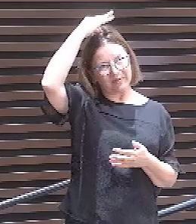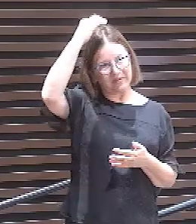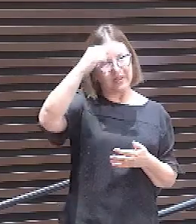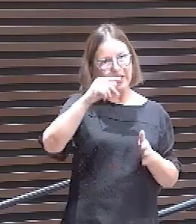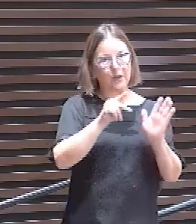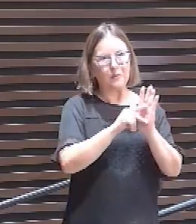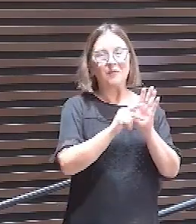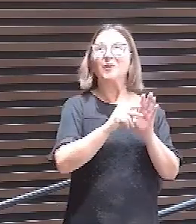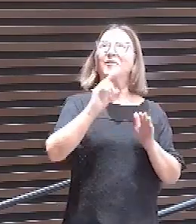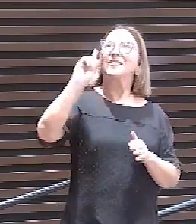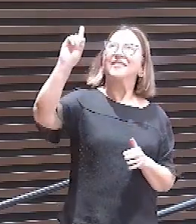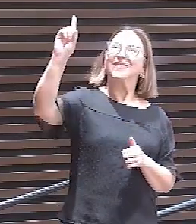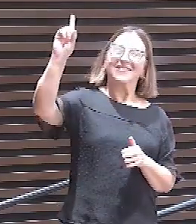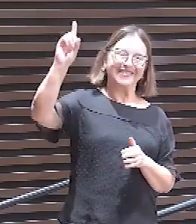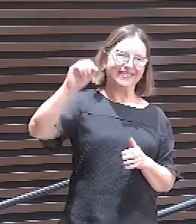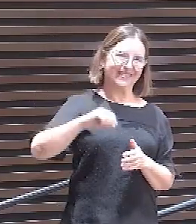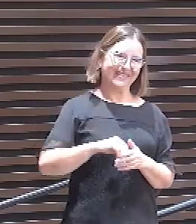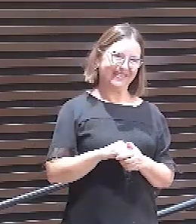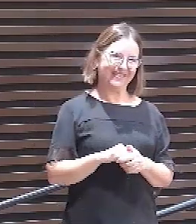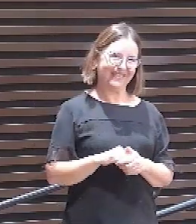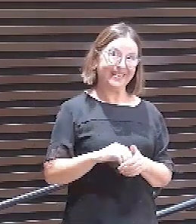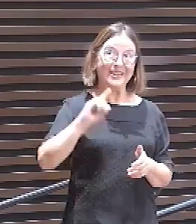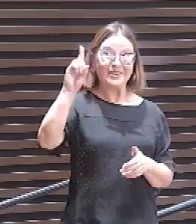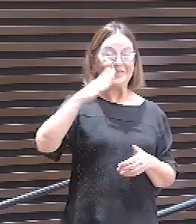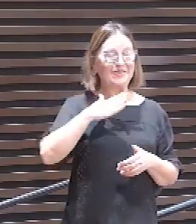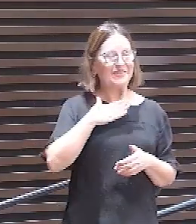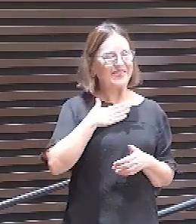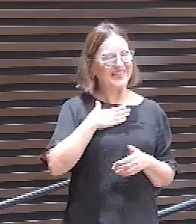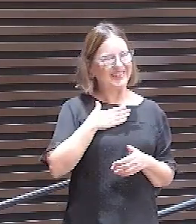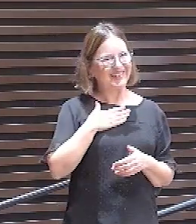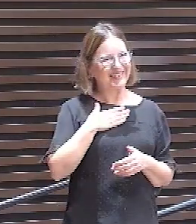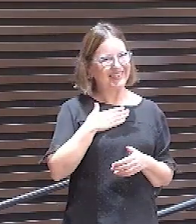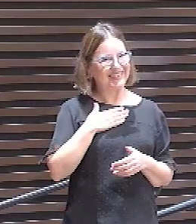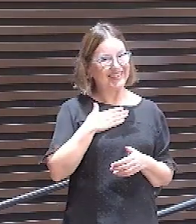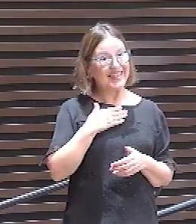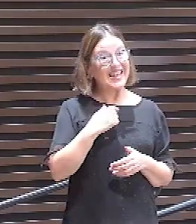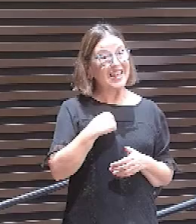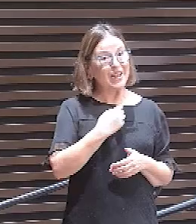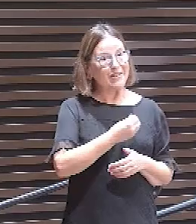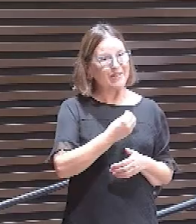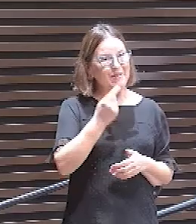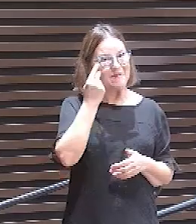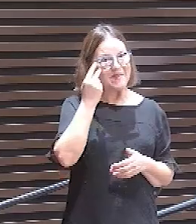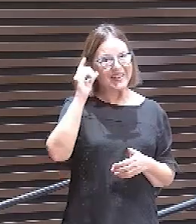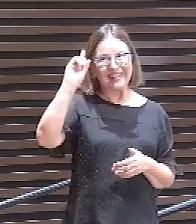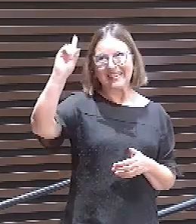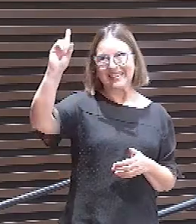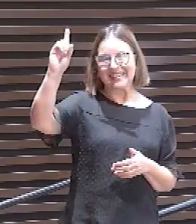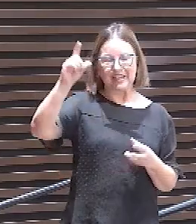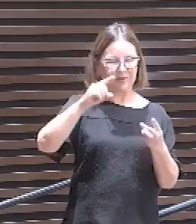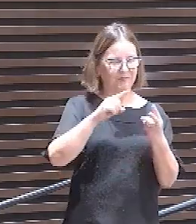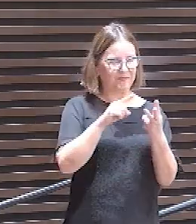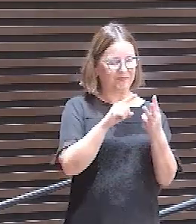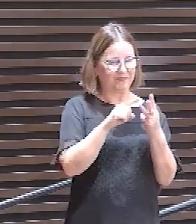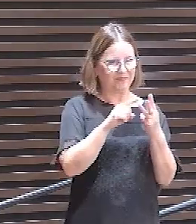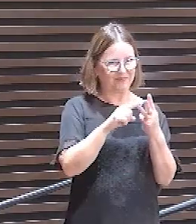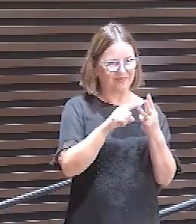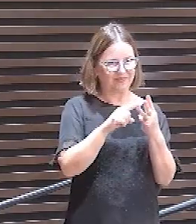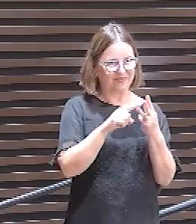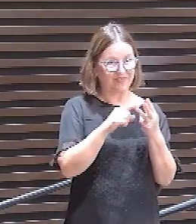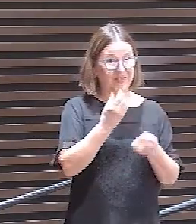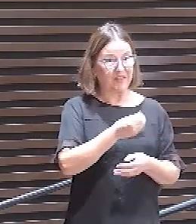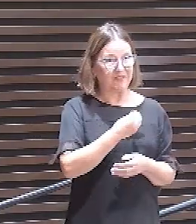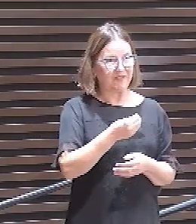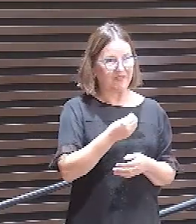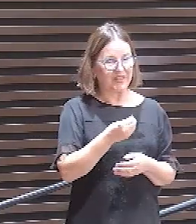teu, e tu és meu, eu vivo para ti. E a terceira é uma vida